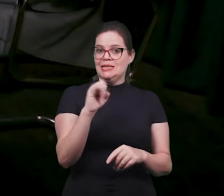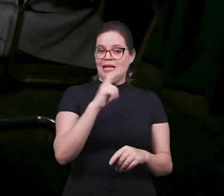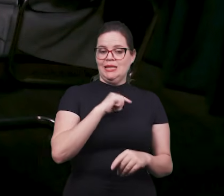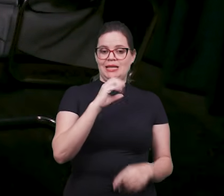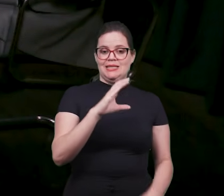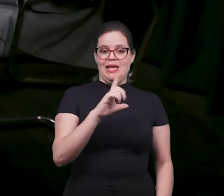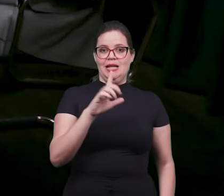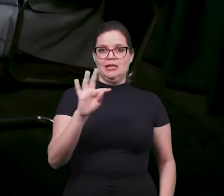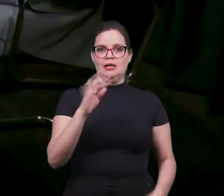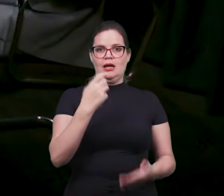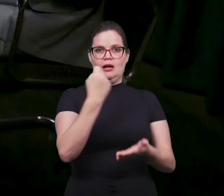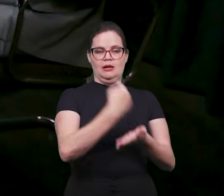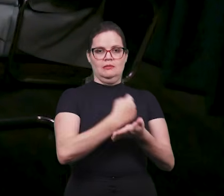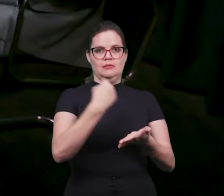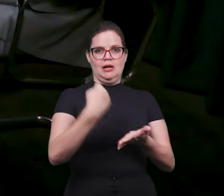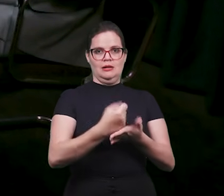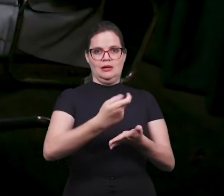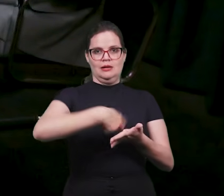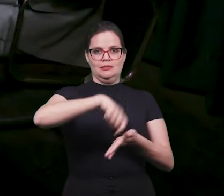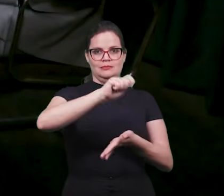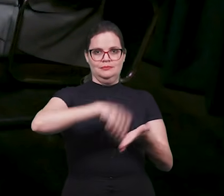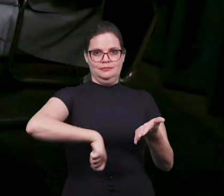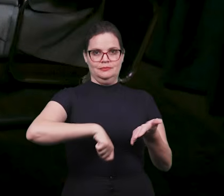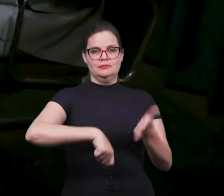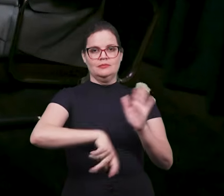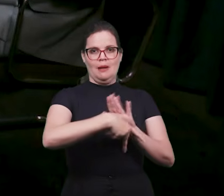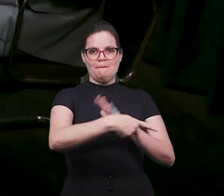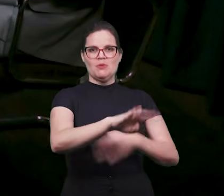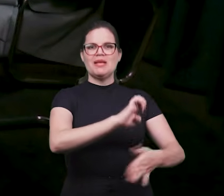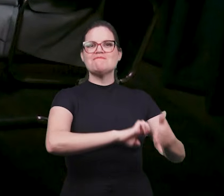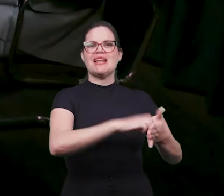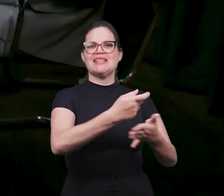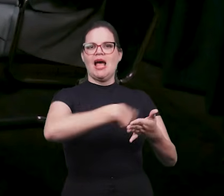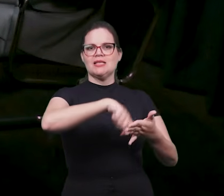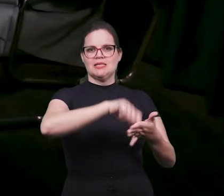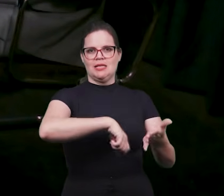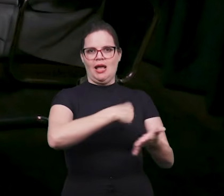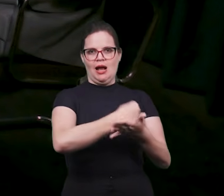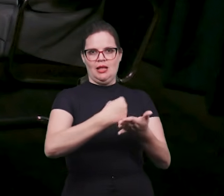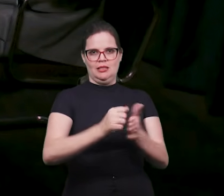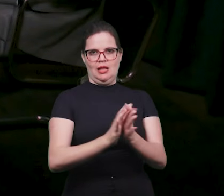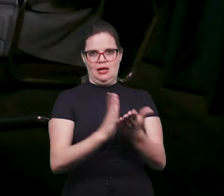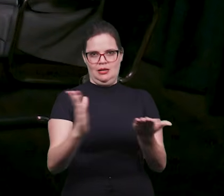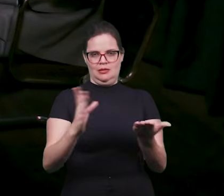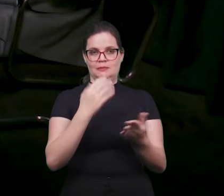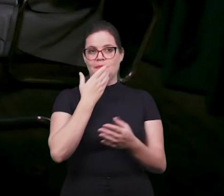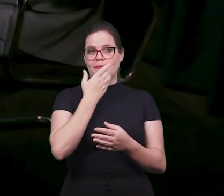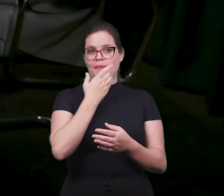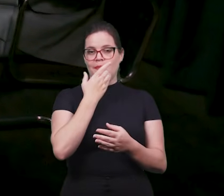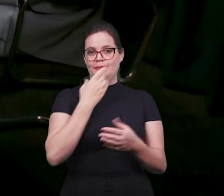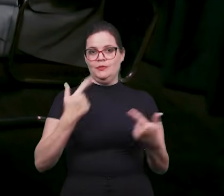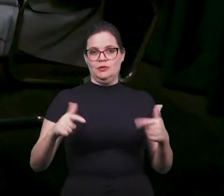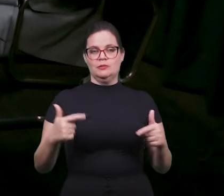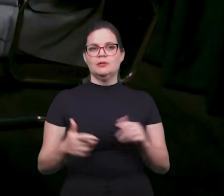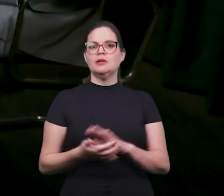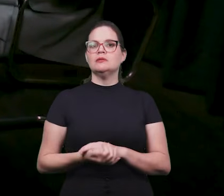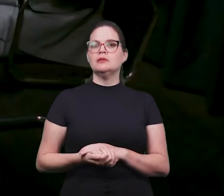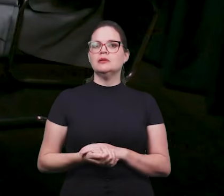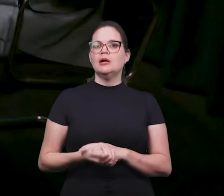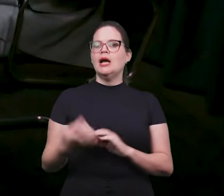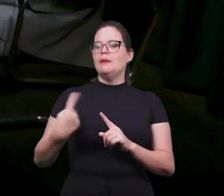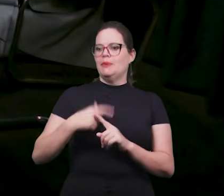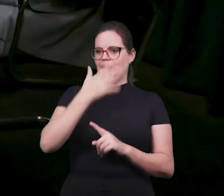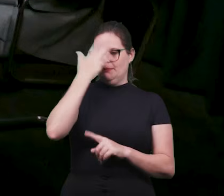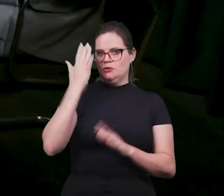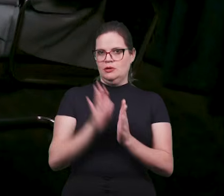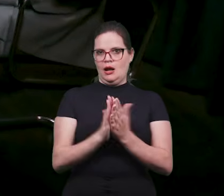do INSS. O CLT é a consolidação das leis do trabalho. Mas se ele não é CLT... Só para a gente entender aqui, aquela pessoa que